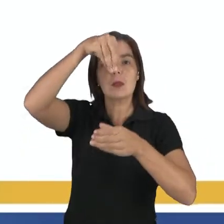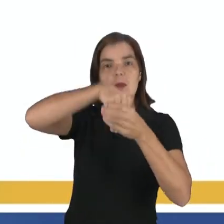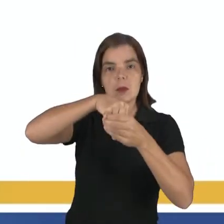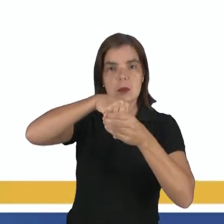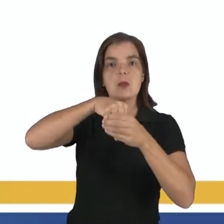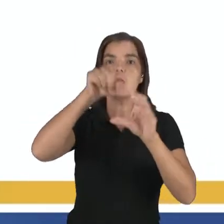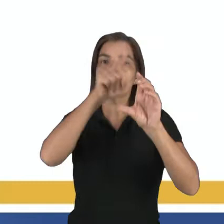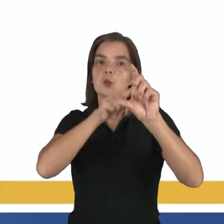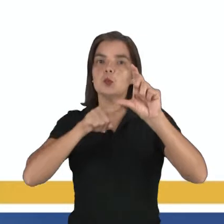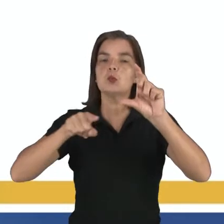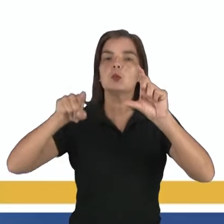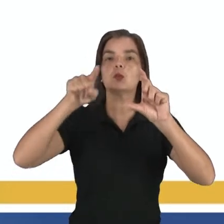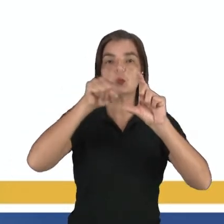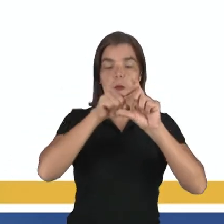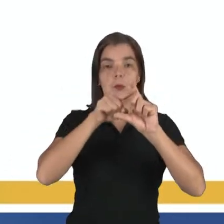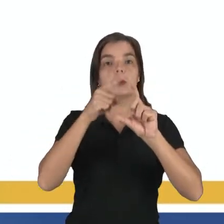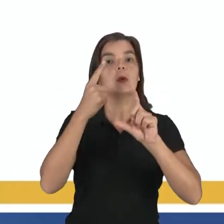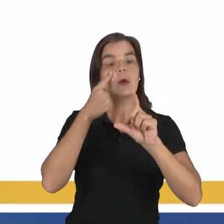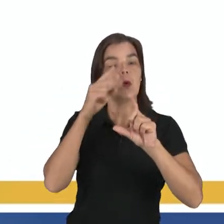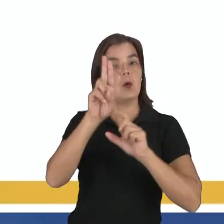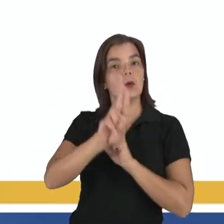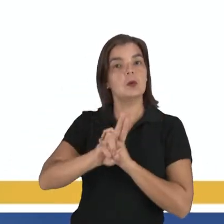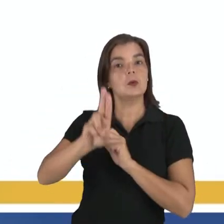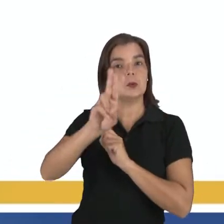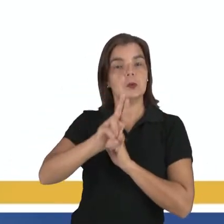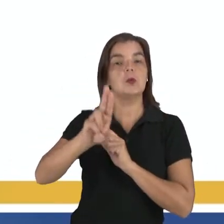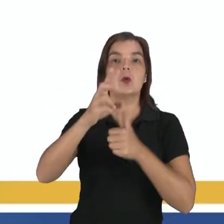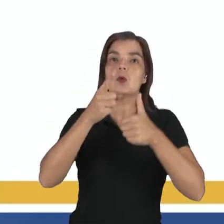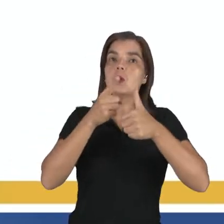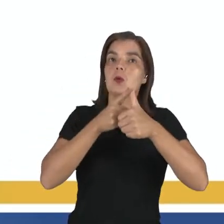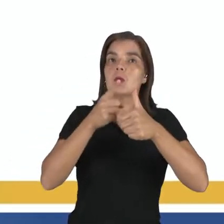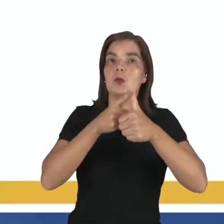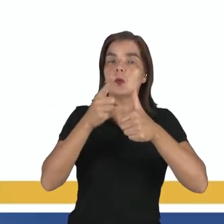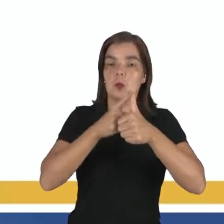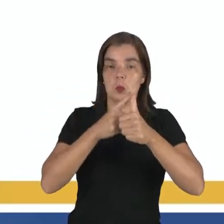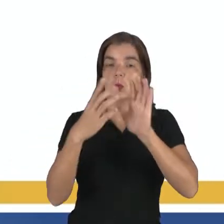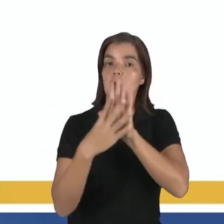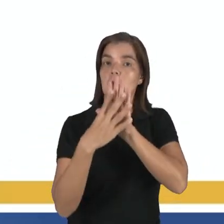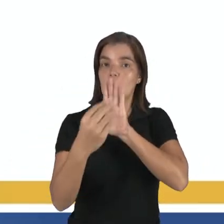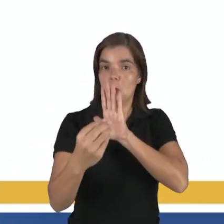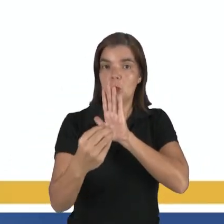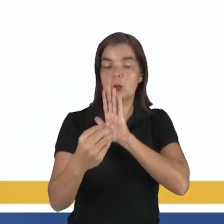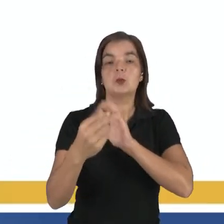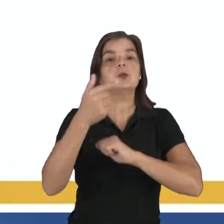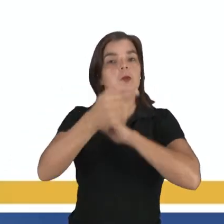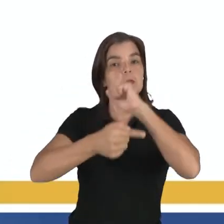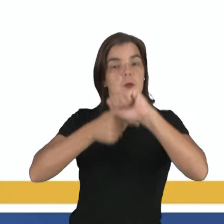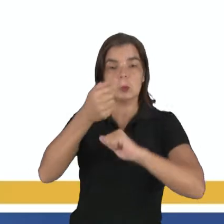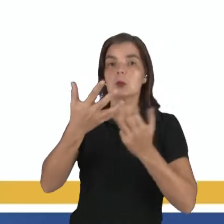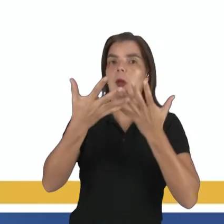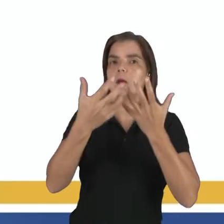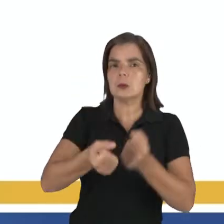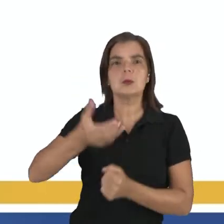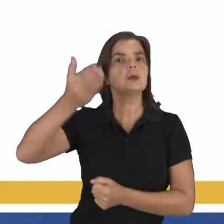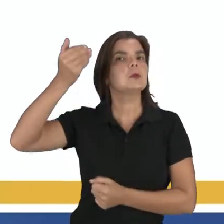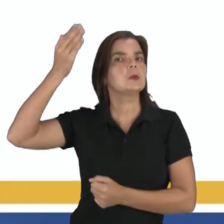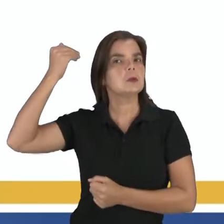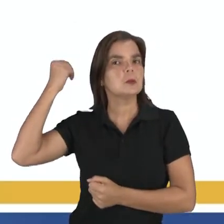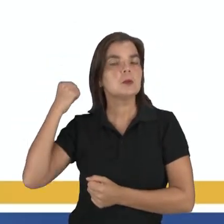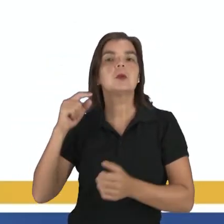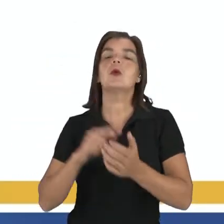desses círculos, ok? Então, ele utilizou, foi o primeiro modelo atômico aceito na época, e aí